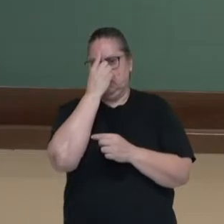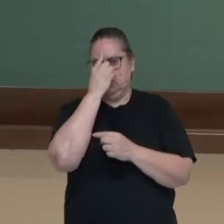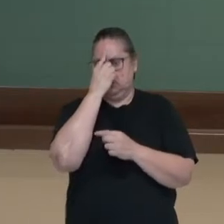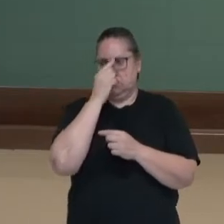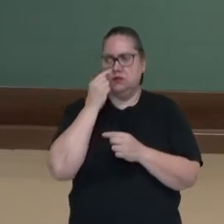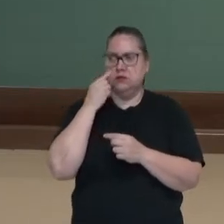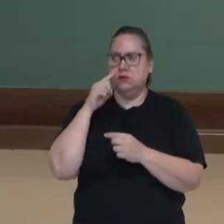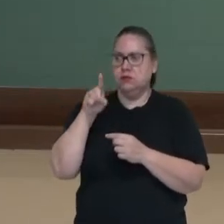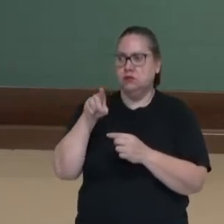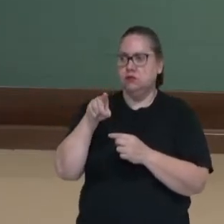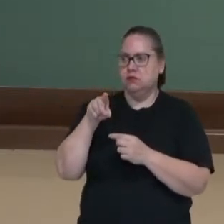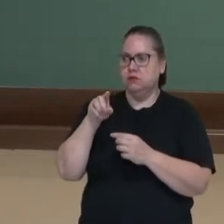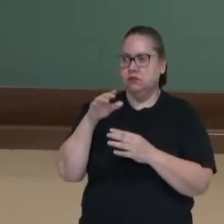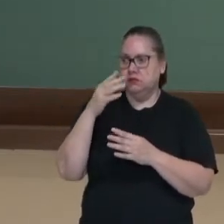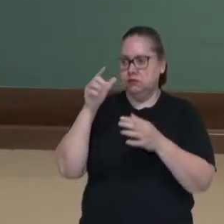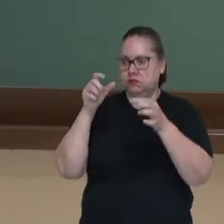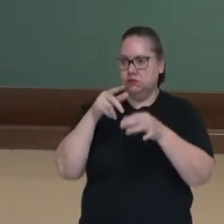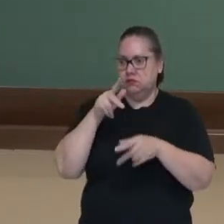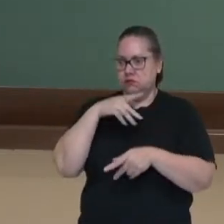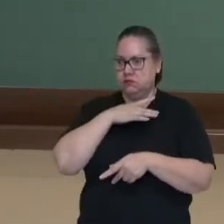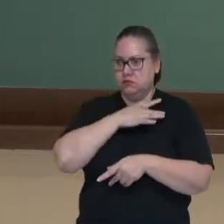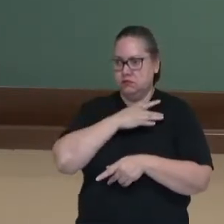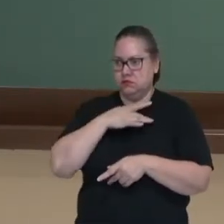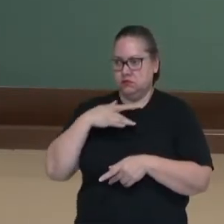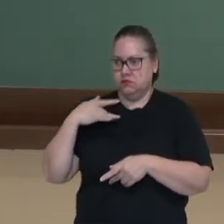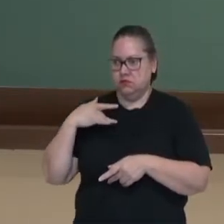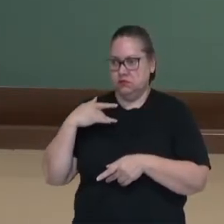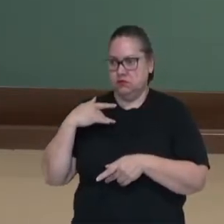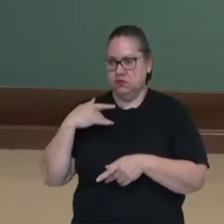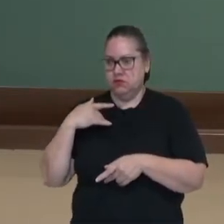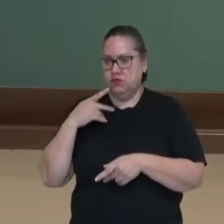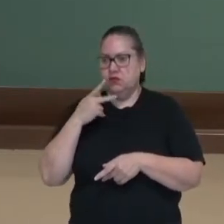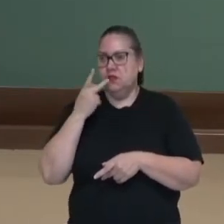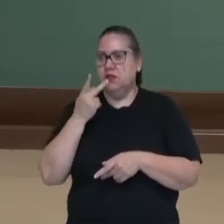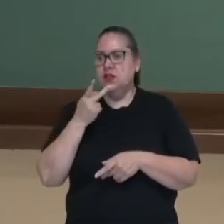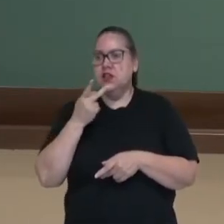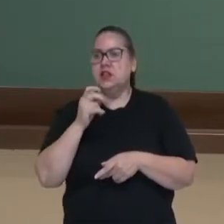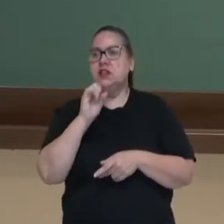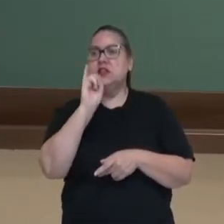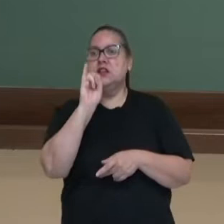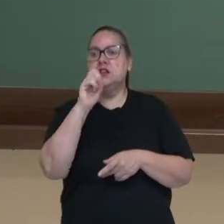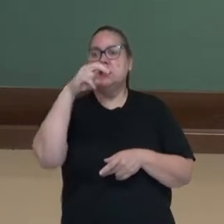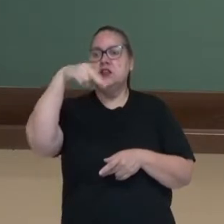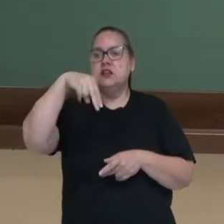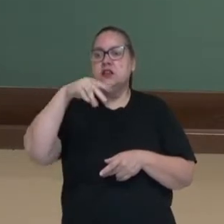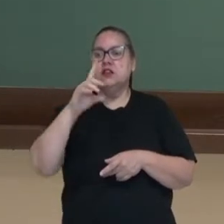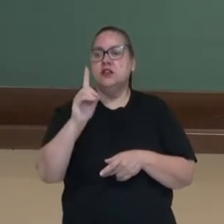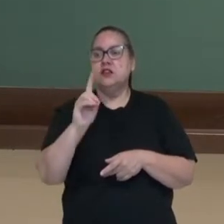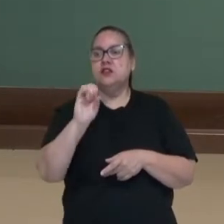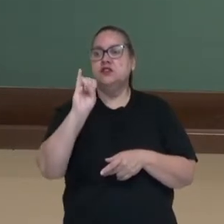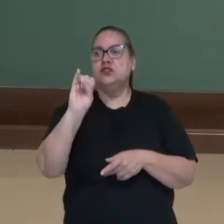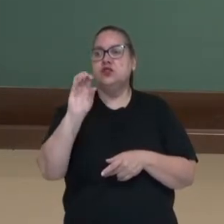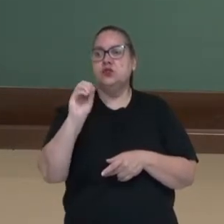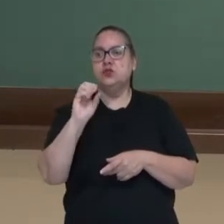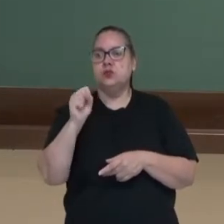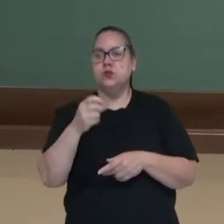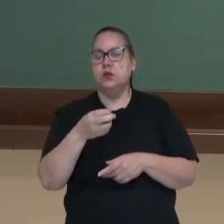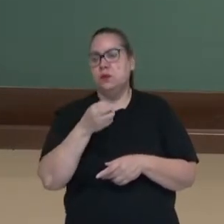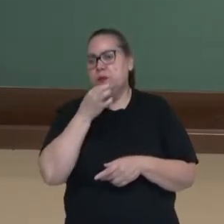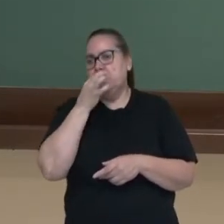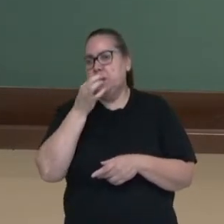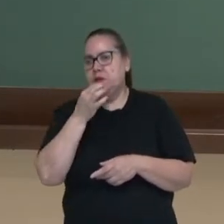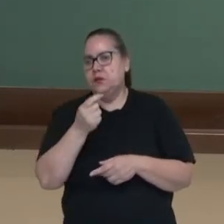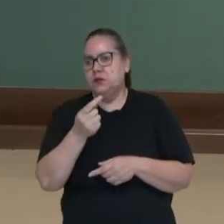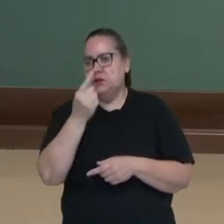aquelas pessoas morando, vivendo ali, chamou eles de índios, porque achava que era a Índia. Então, até